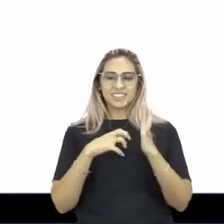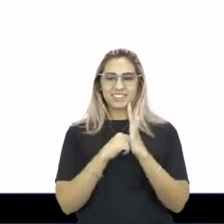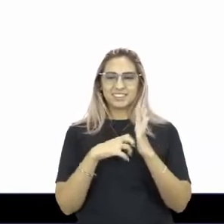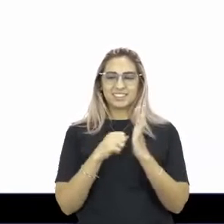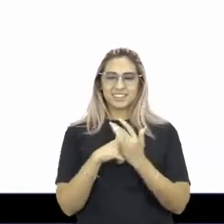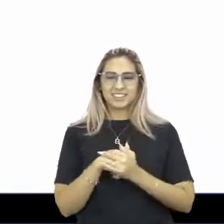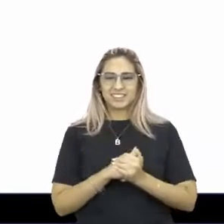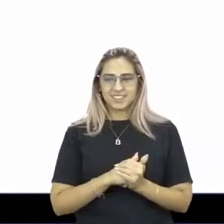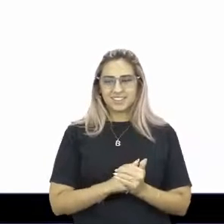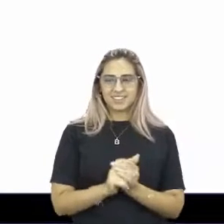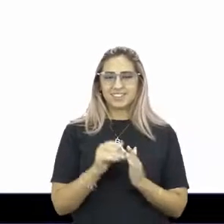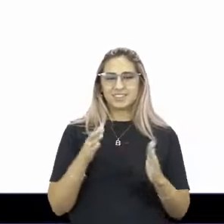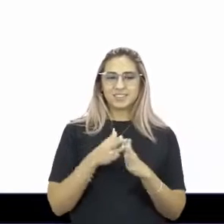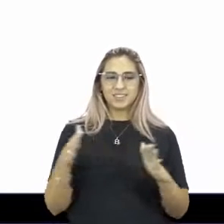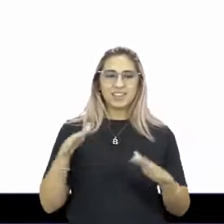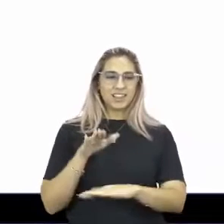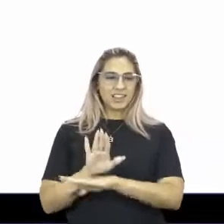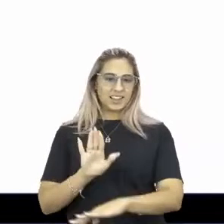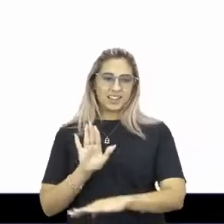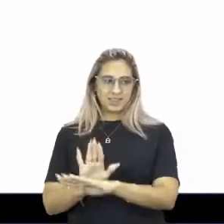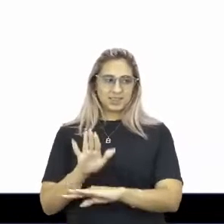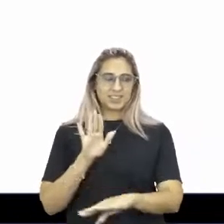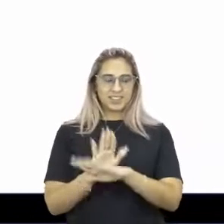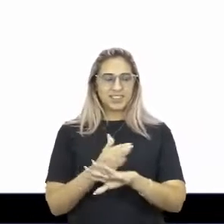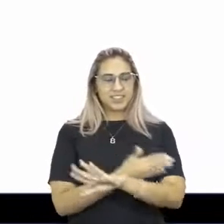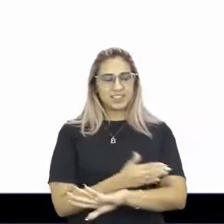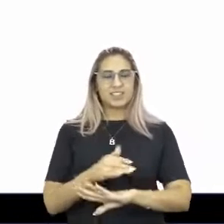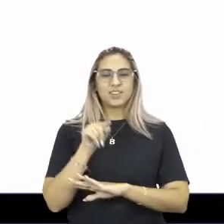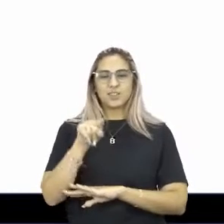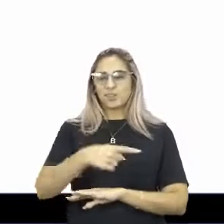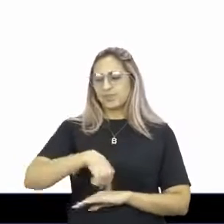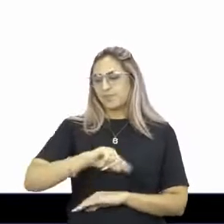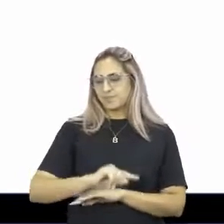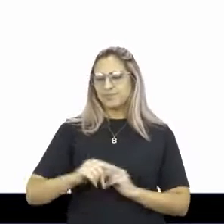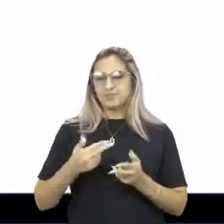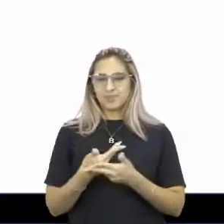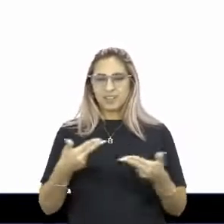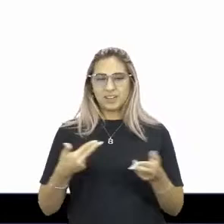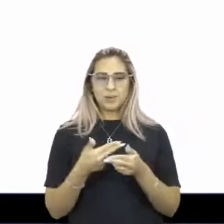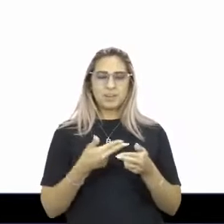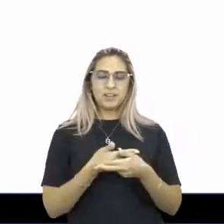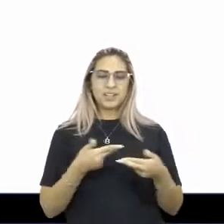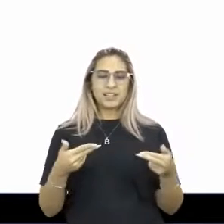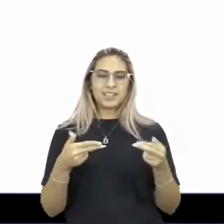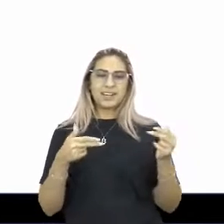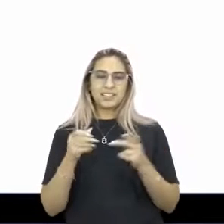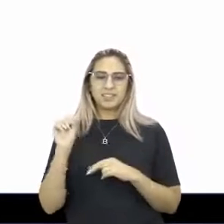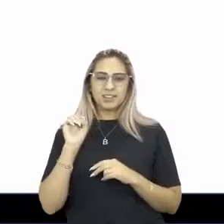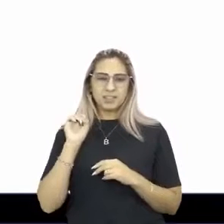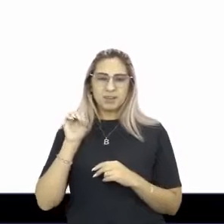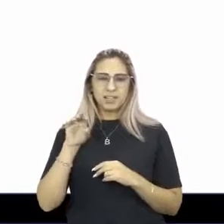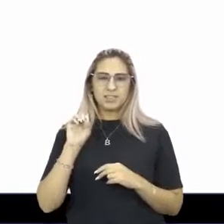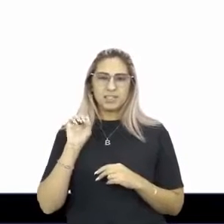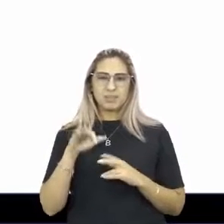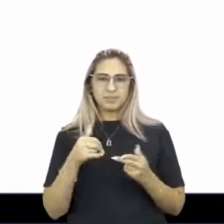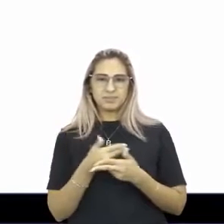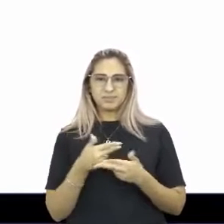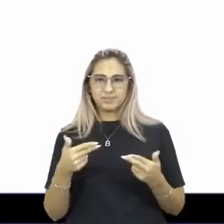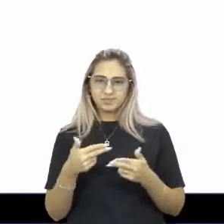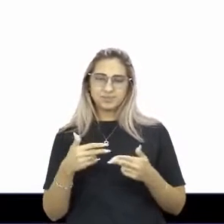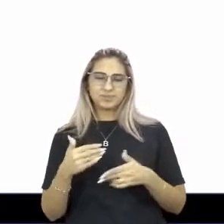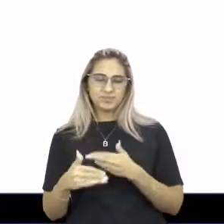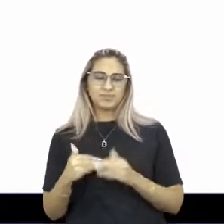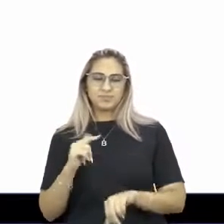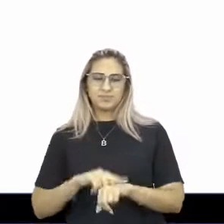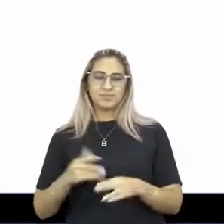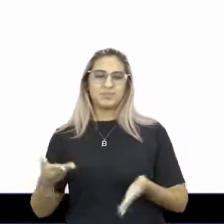quê? Porque o processo de atribuição inicial ele é feito por diretoria de ensino, só que é por uma única diretoria de ensino. Então, no